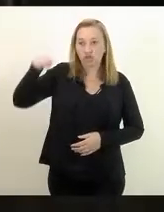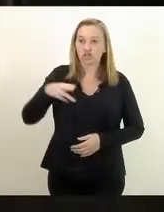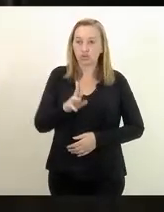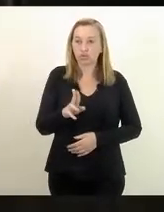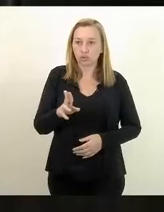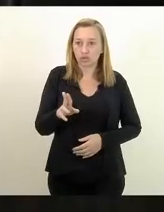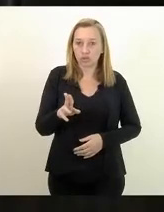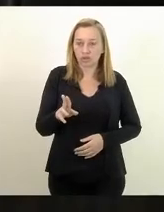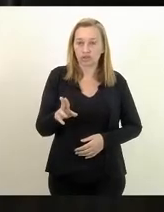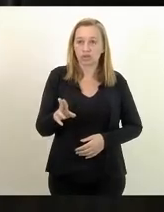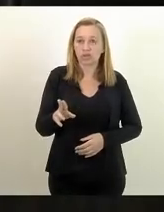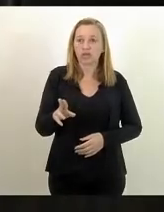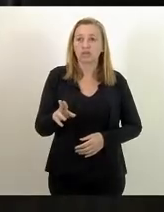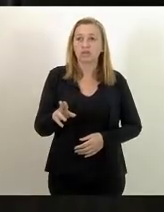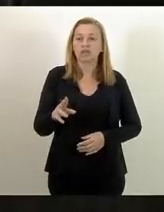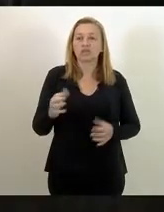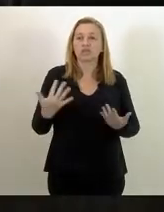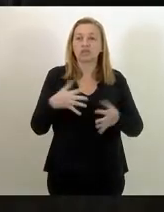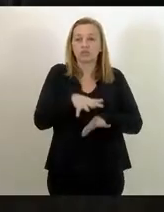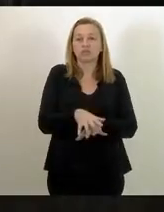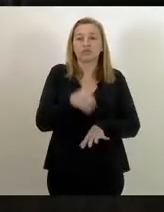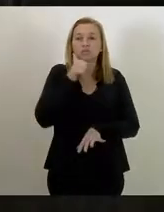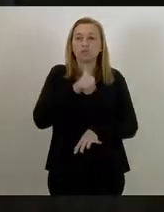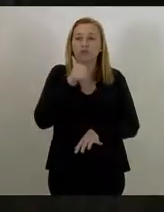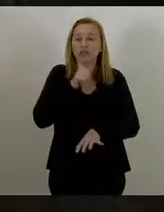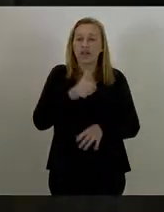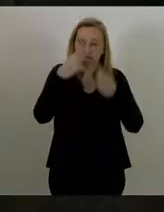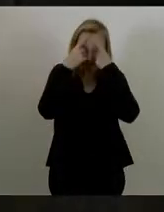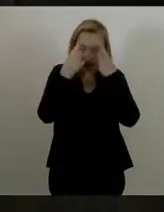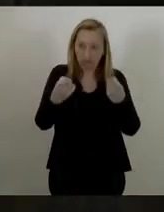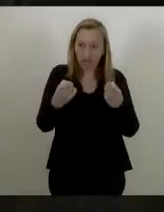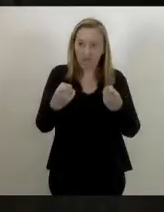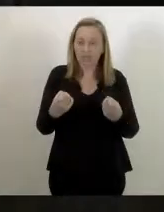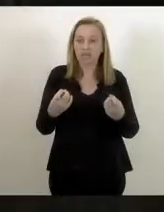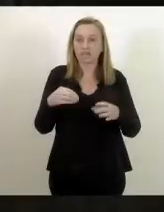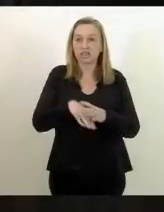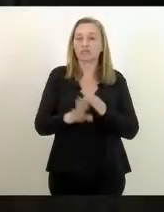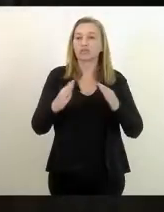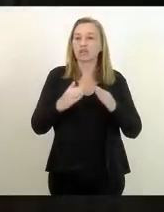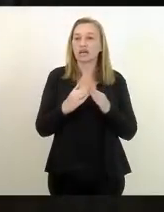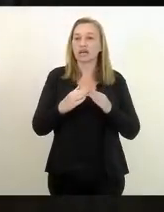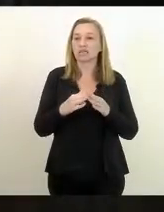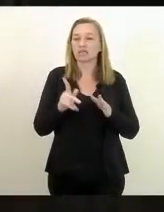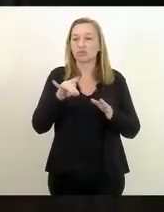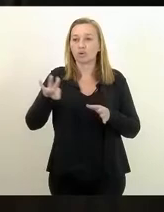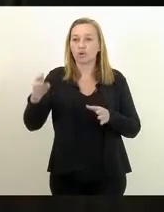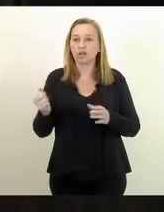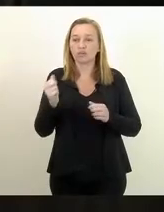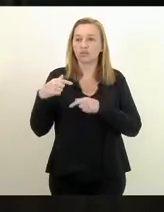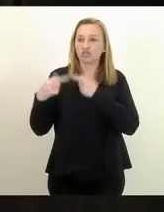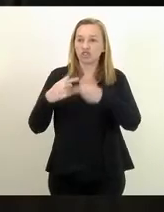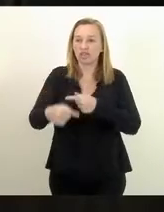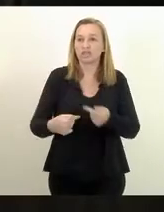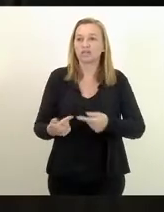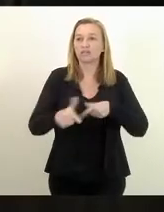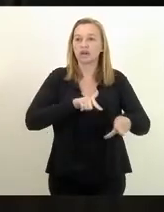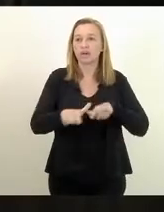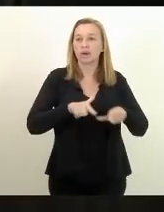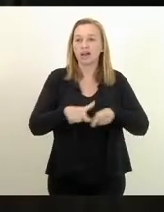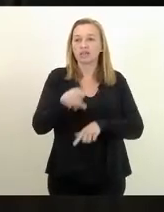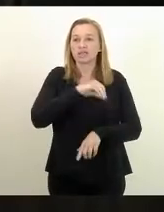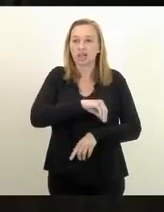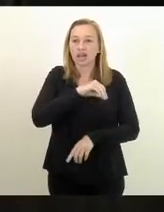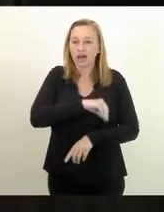que dispõe sobre a prioridade de inclusão de mulheres vítimas de violência doméstica e familiares no programa de geração de emprego e renda